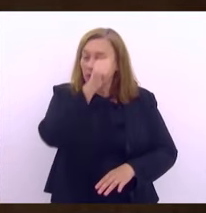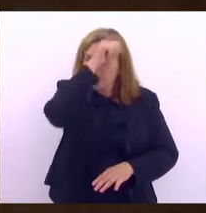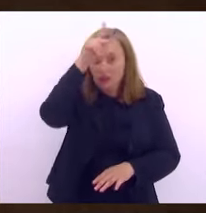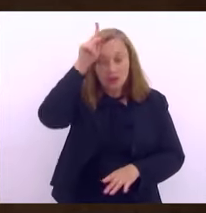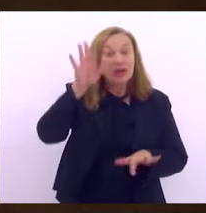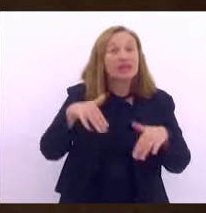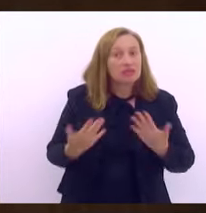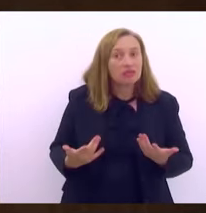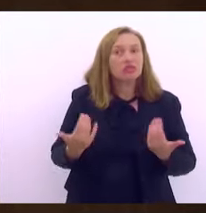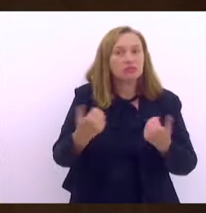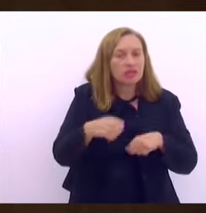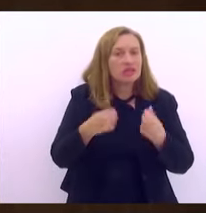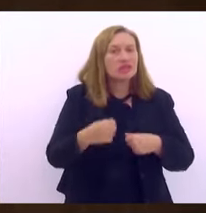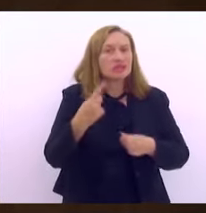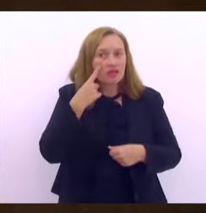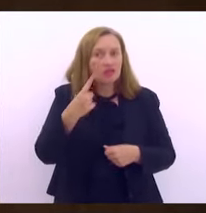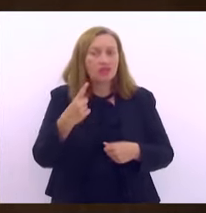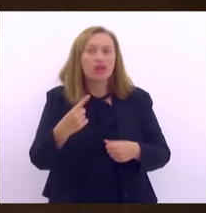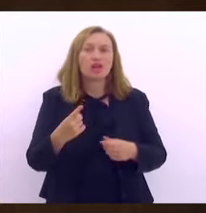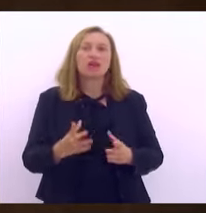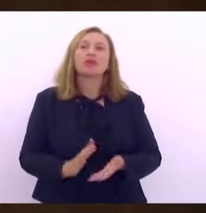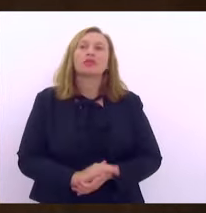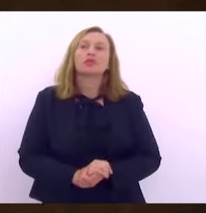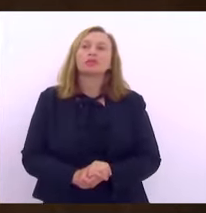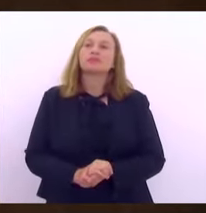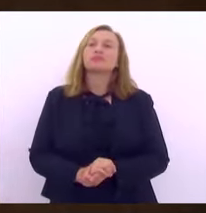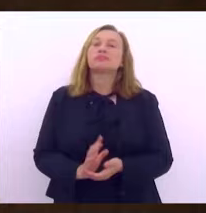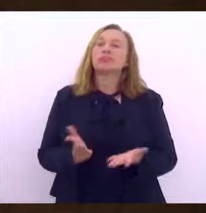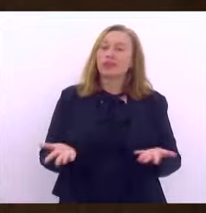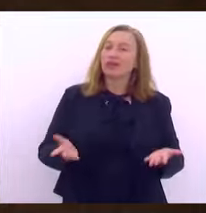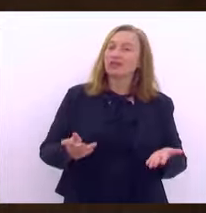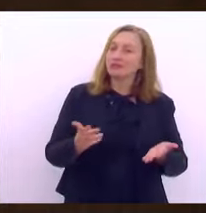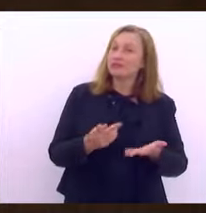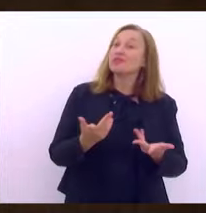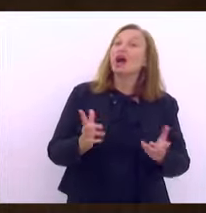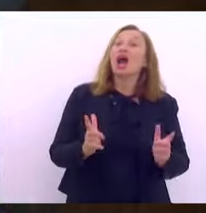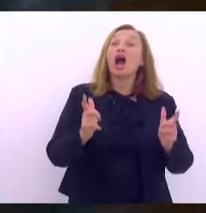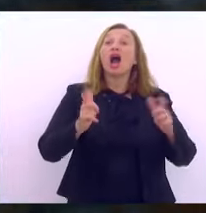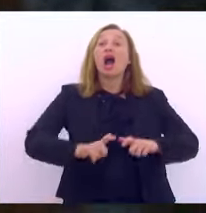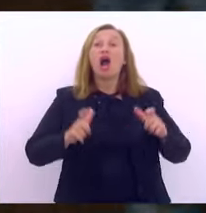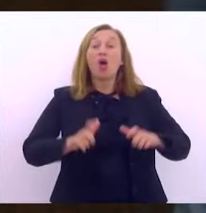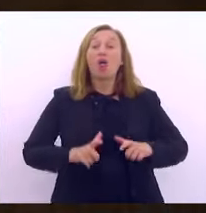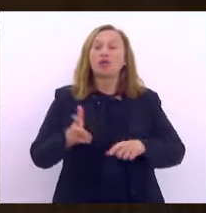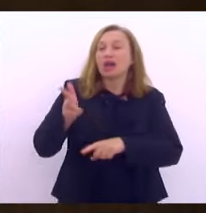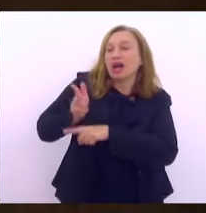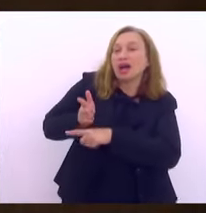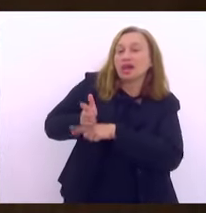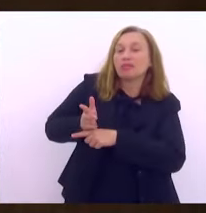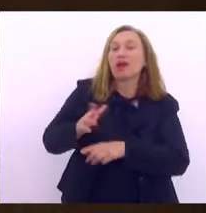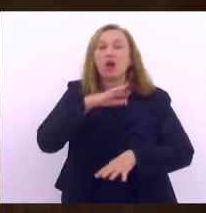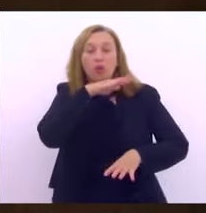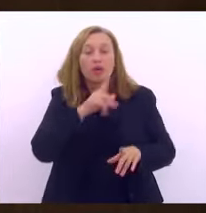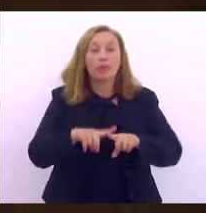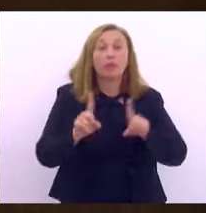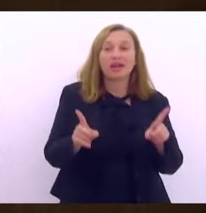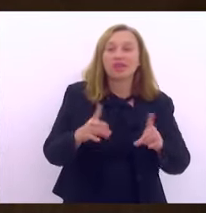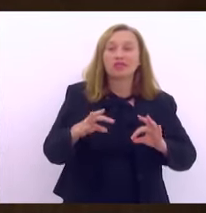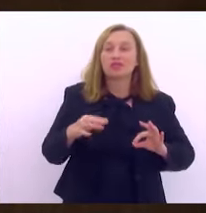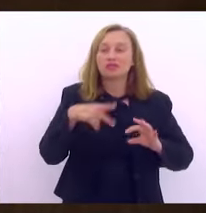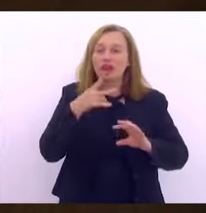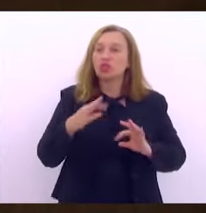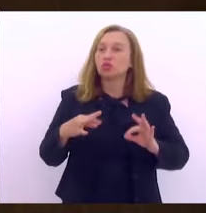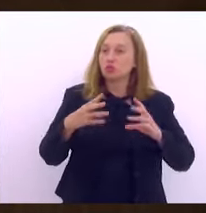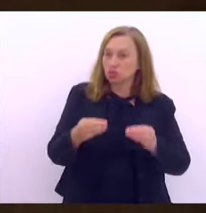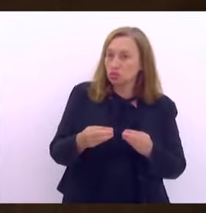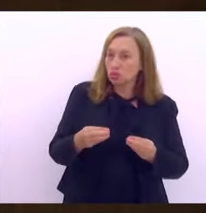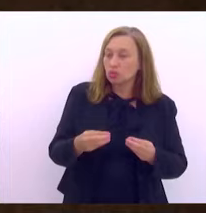gente tem que chegar a uma conclusão aonde que a câmera é boa e aonde a câmera é ruim. Mas, dito isso, não foi o